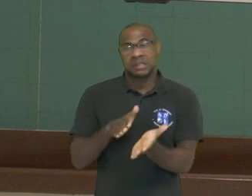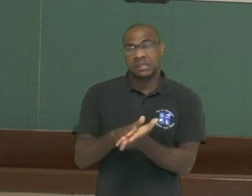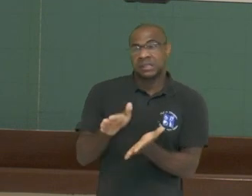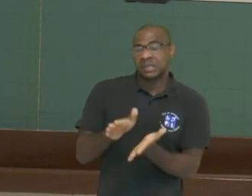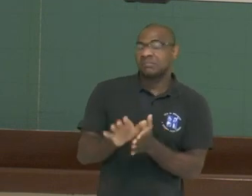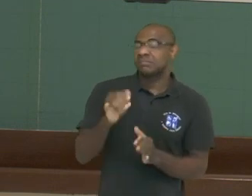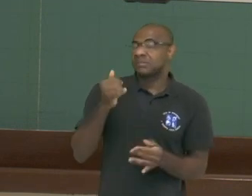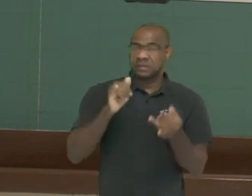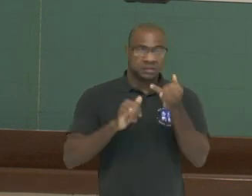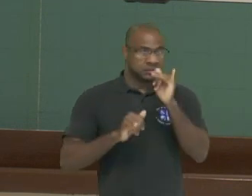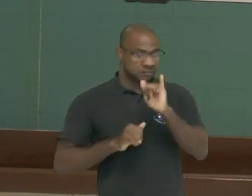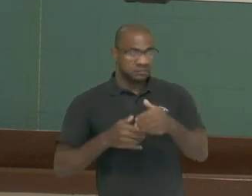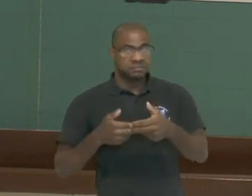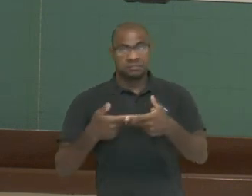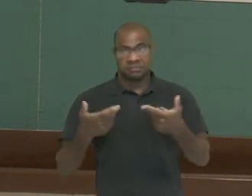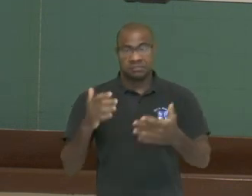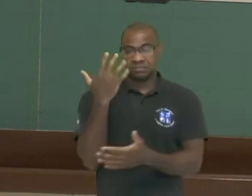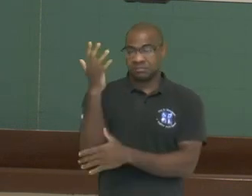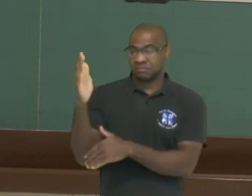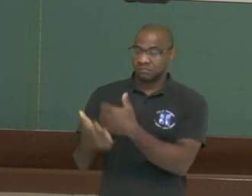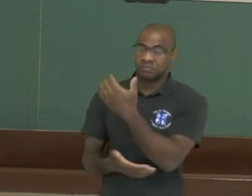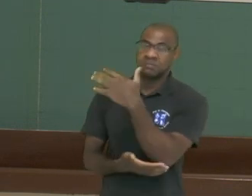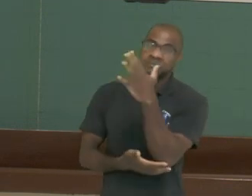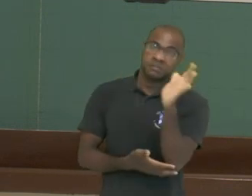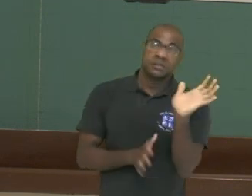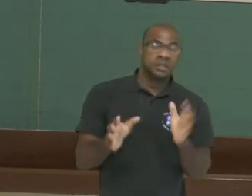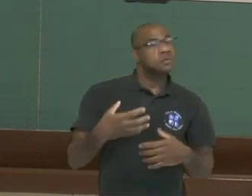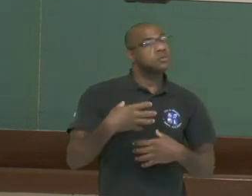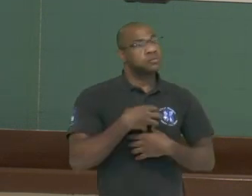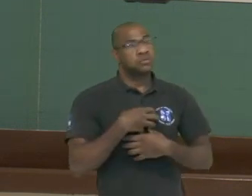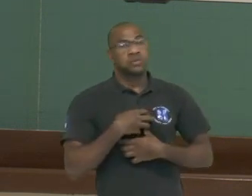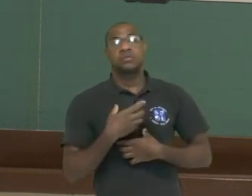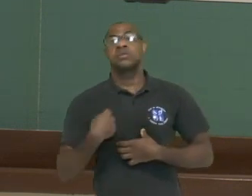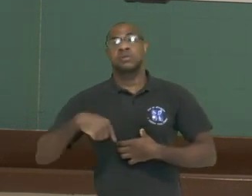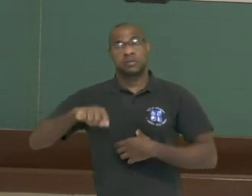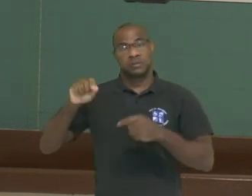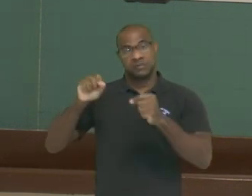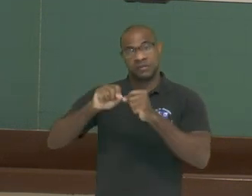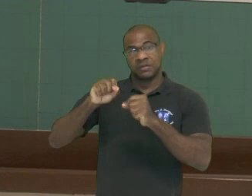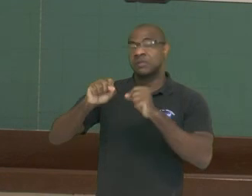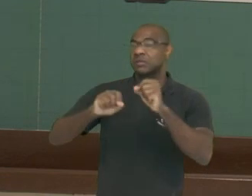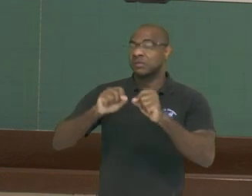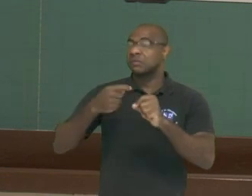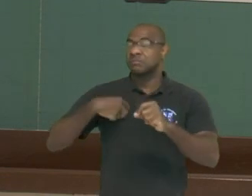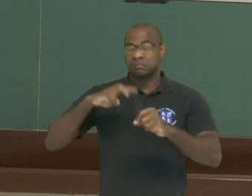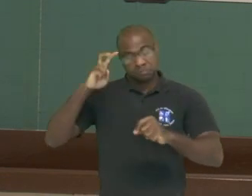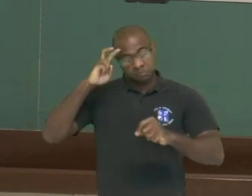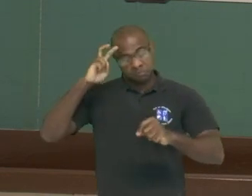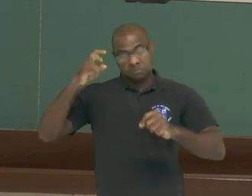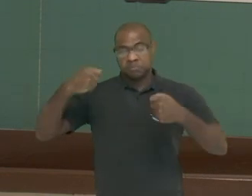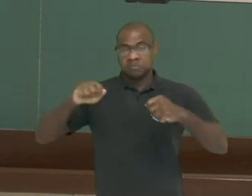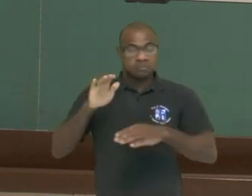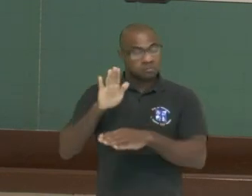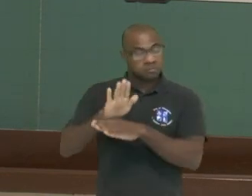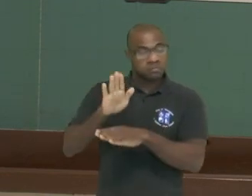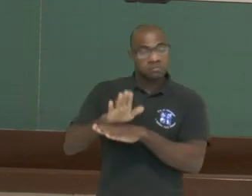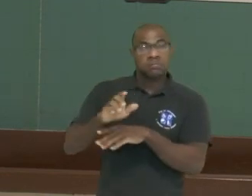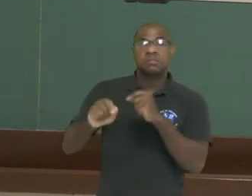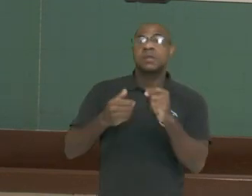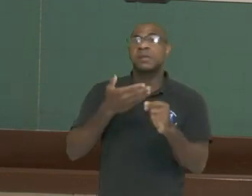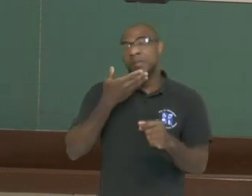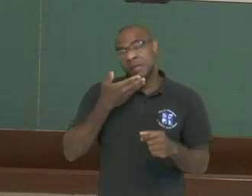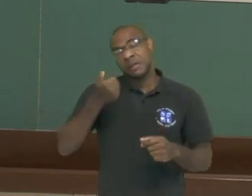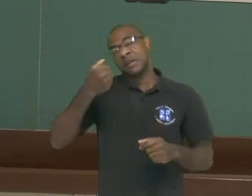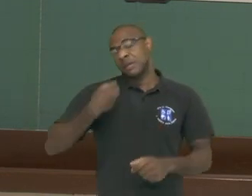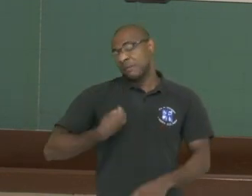energia e na poluição do meio ambiente. E são maneiras aí que a gente vai estar fazendo de forma inteligente uma contribuição para melhorar a